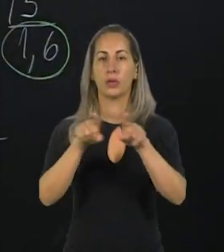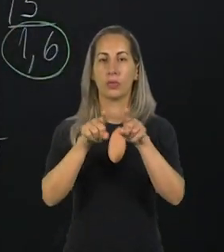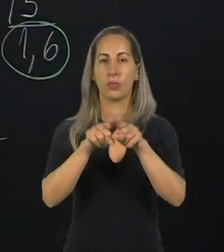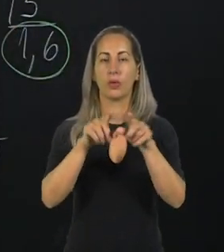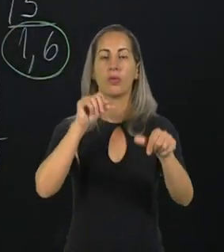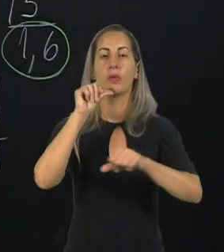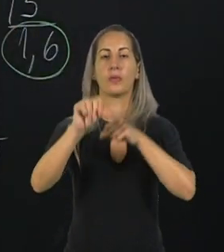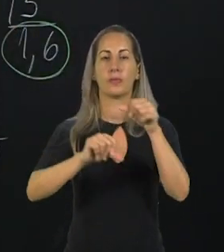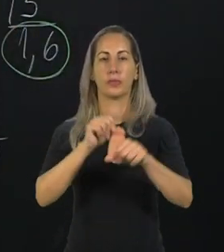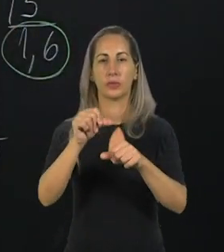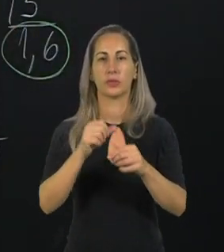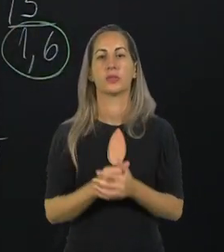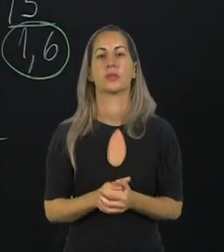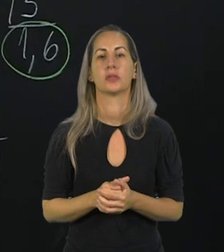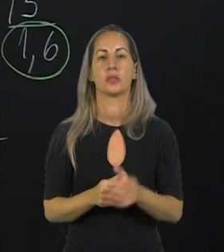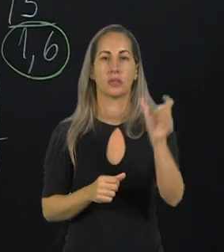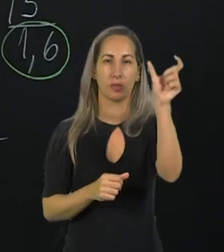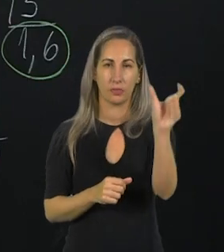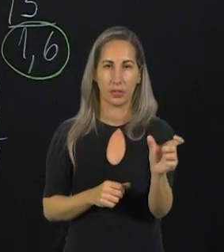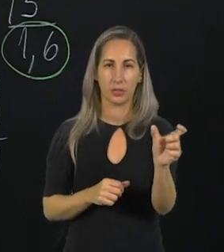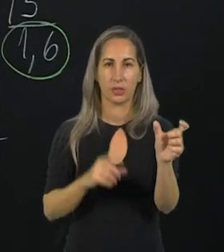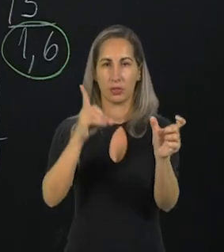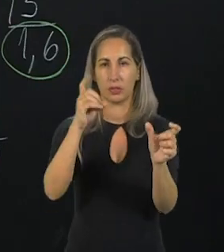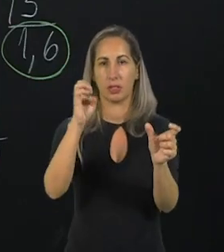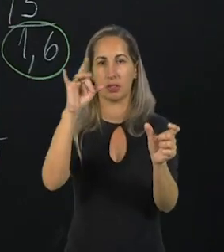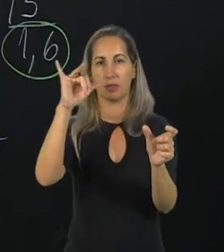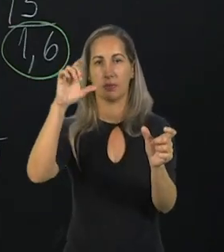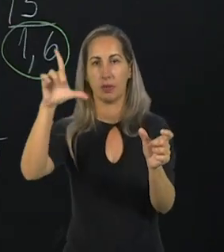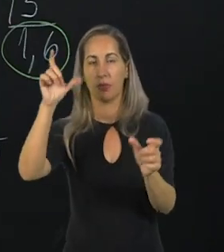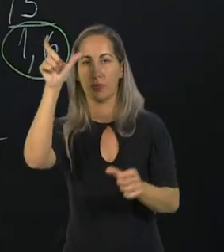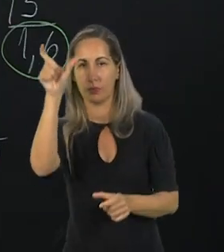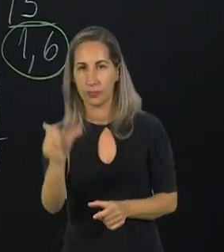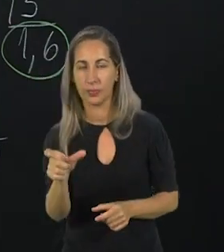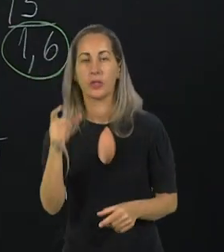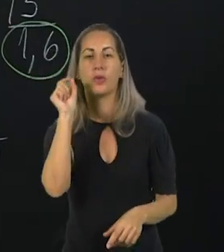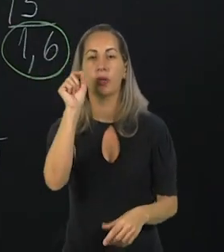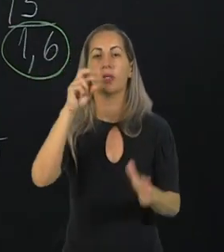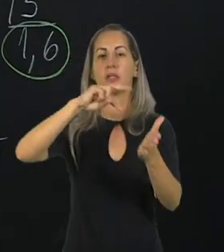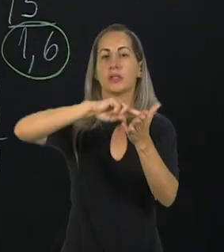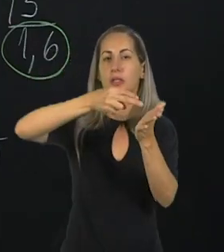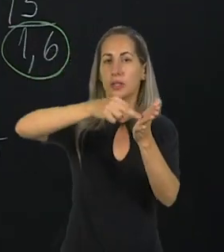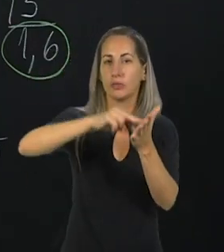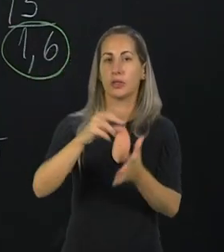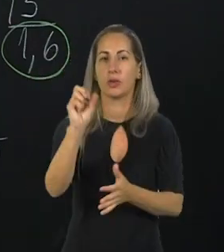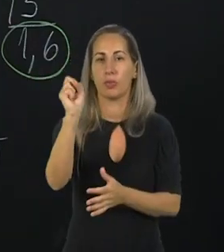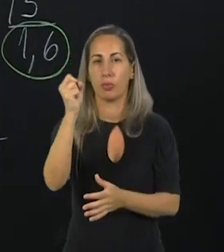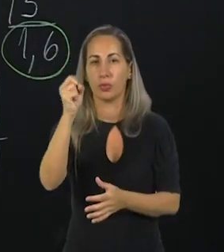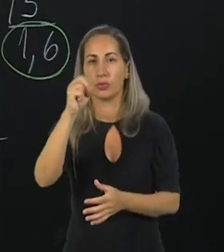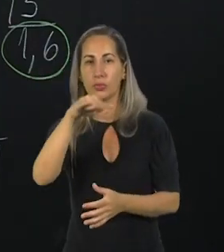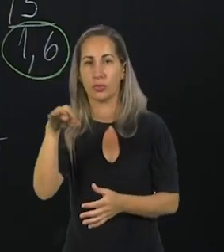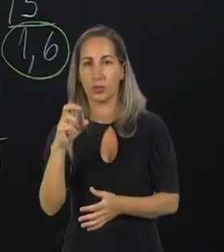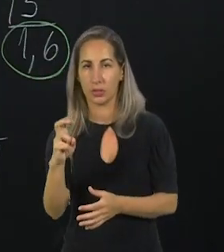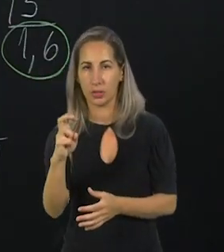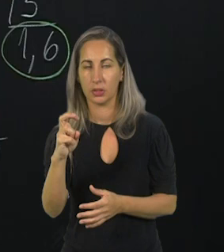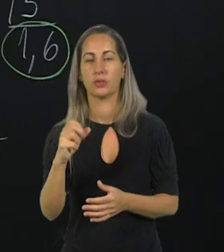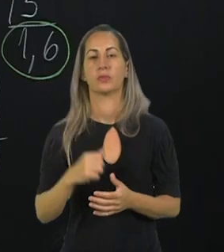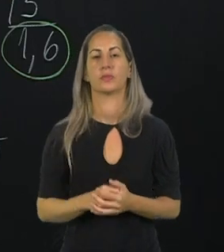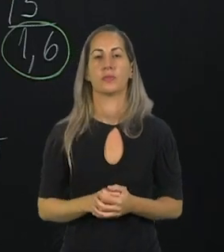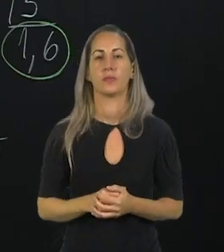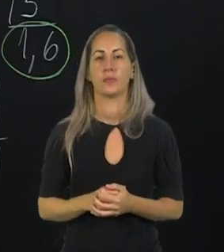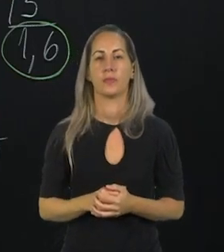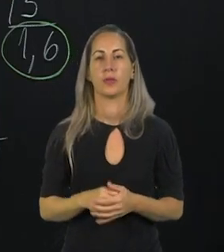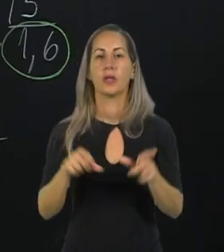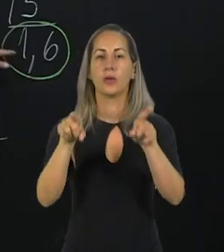à transformação dessa fração em decimal. Isso quer dizer que 8 quintos, ou 8 sobre